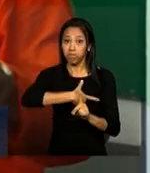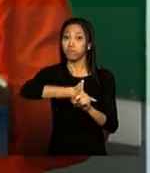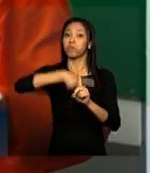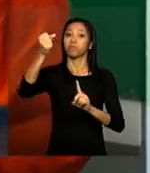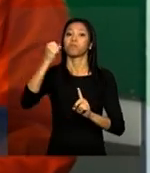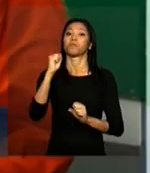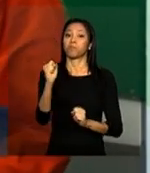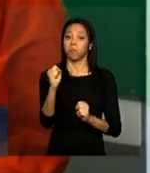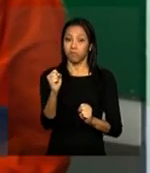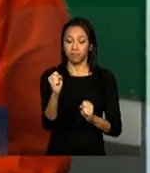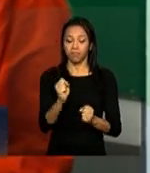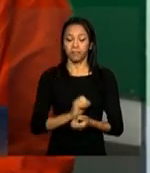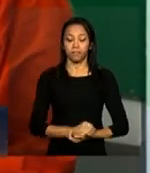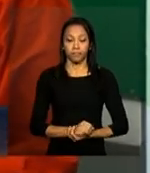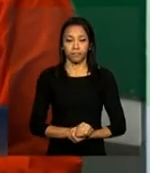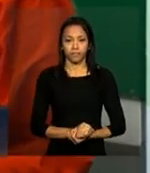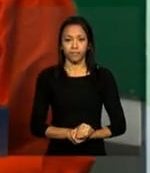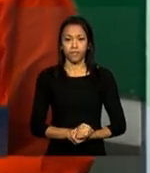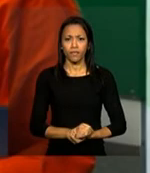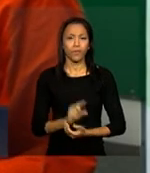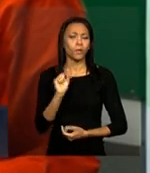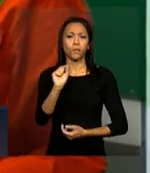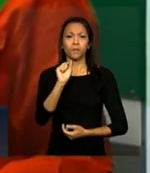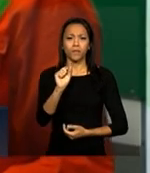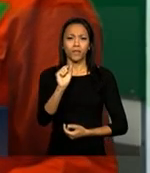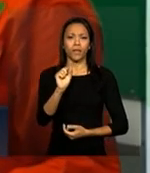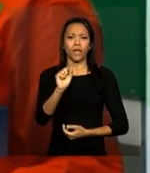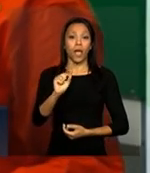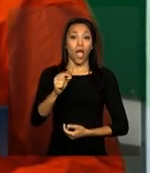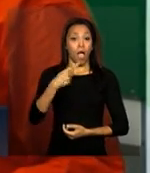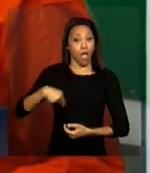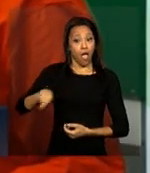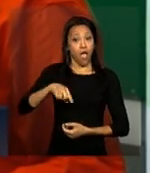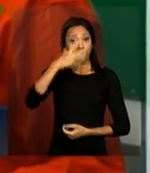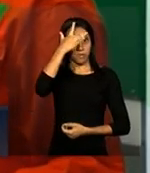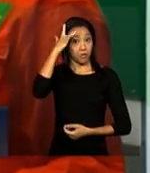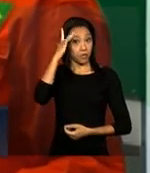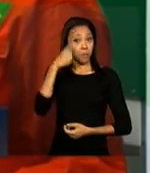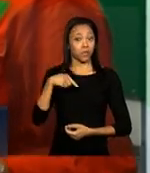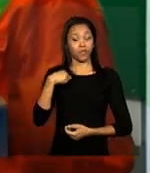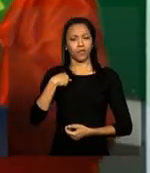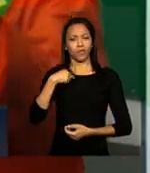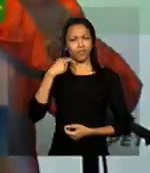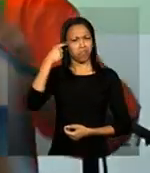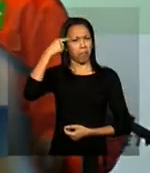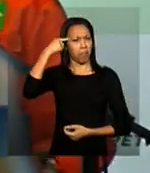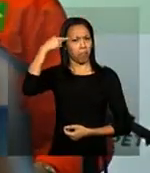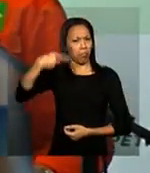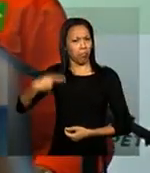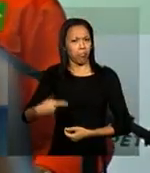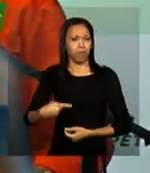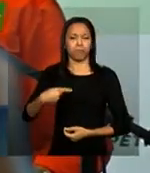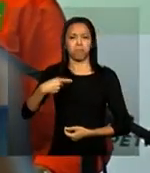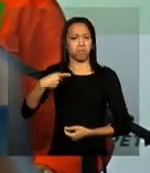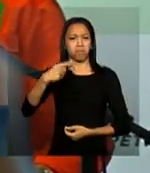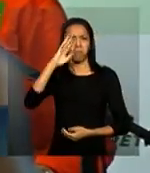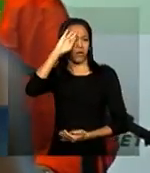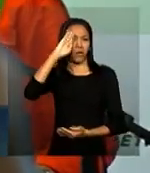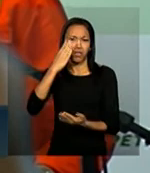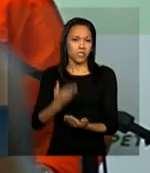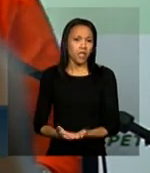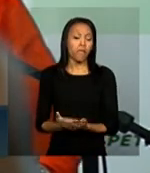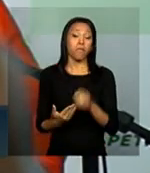uma vitória sobre aqueles que não acreditaram que os trabalhadores